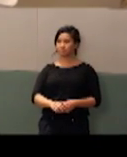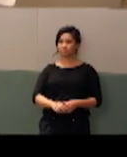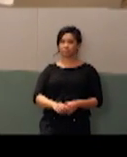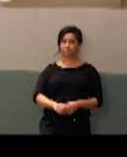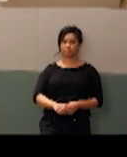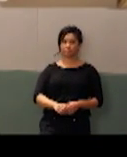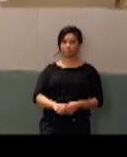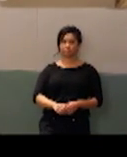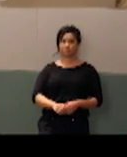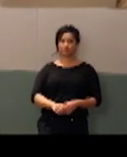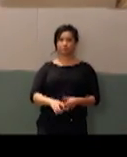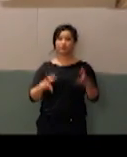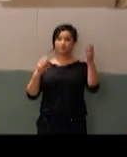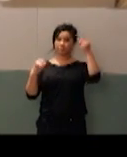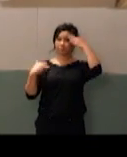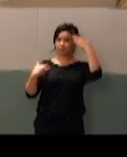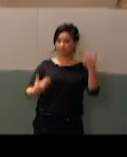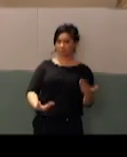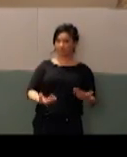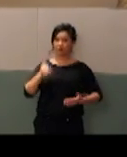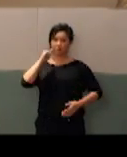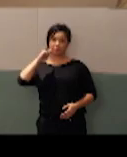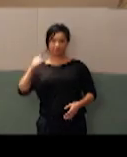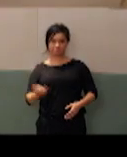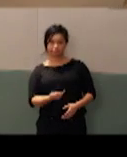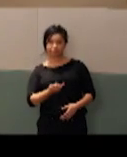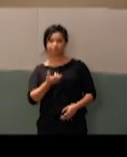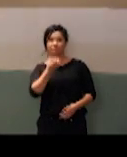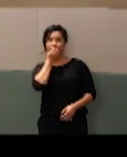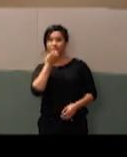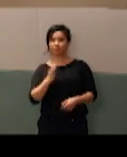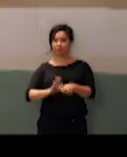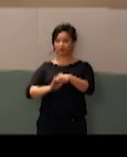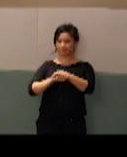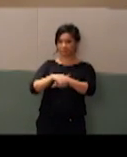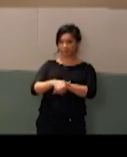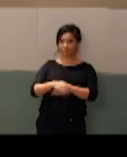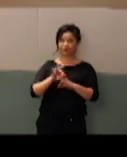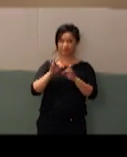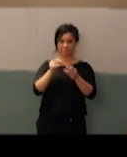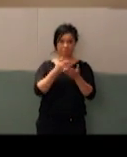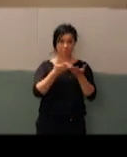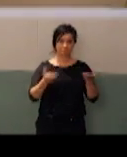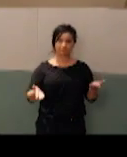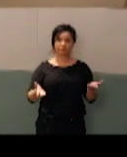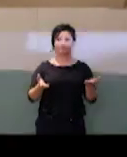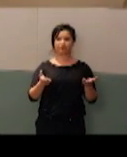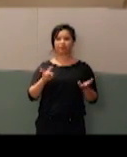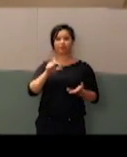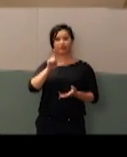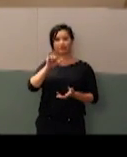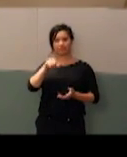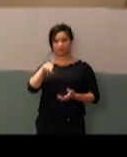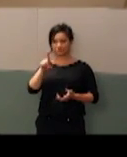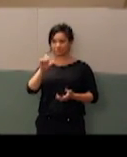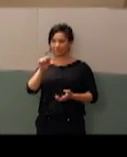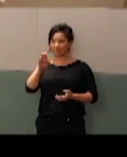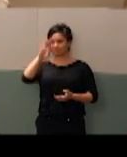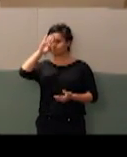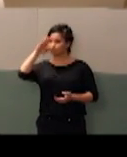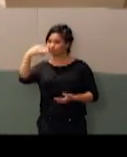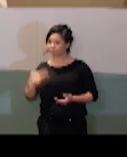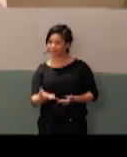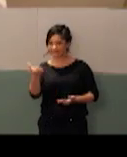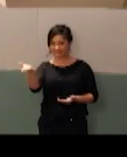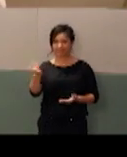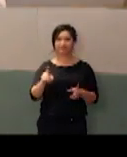Está funcionando? Foi. Muito obrigado pela oportunidade. Boa noite a todos. Lindbergh, minhas homenagens. E a todos os empresários de Brasília.